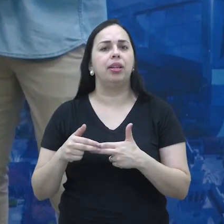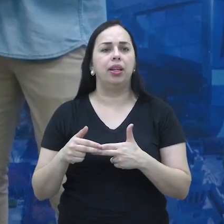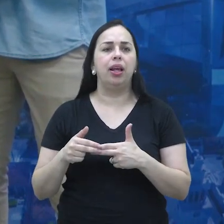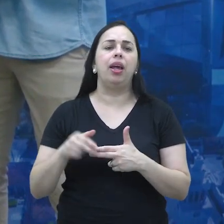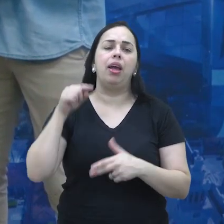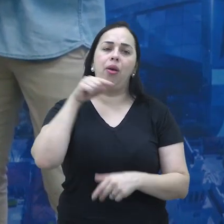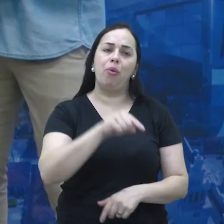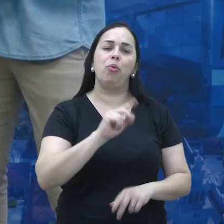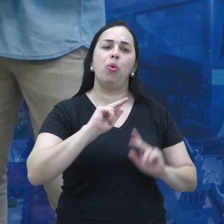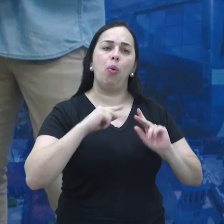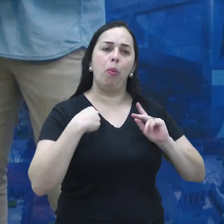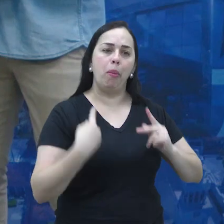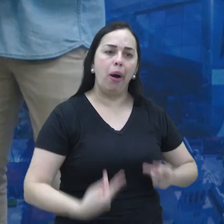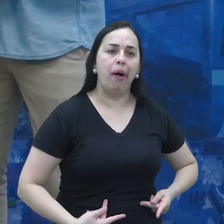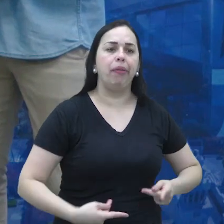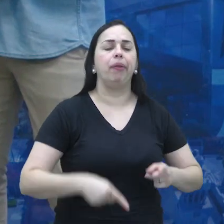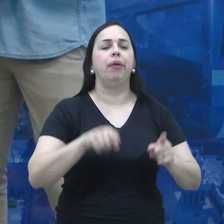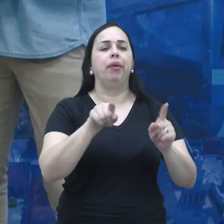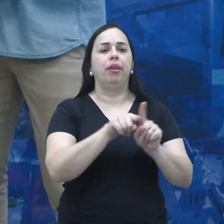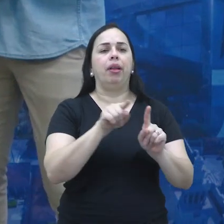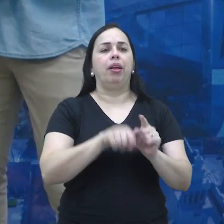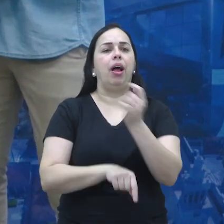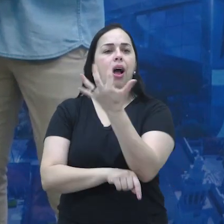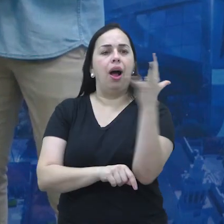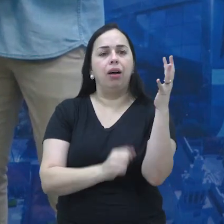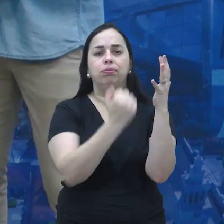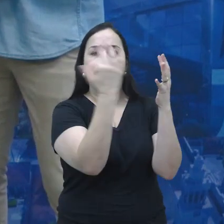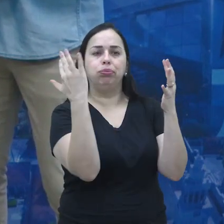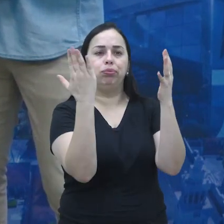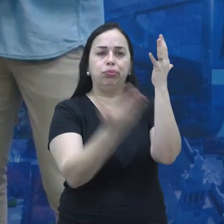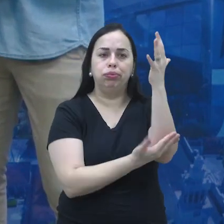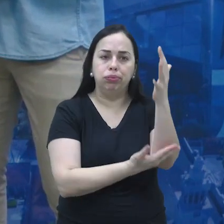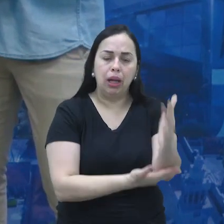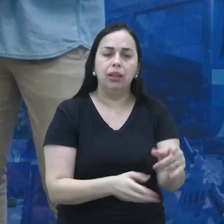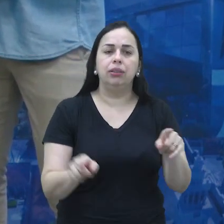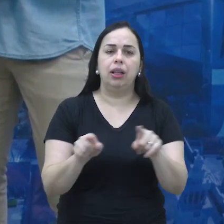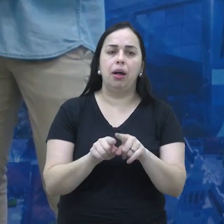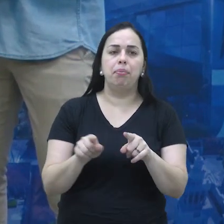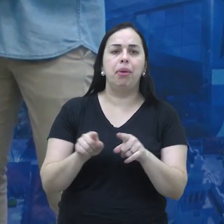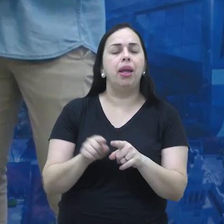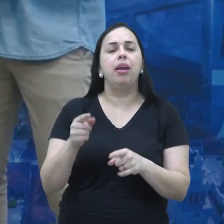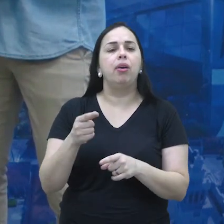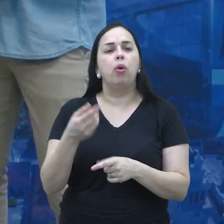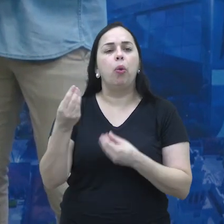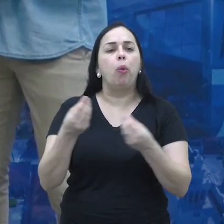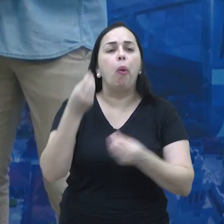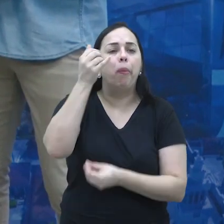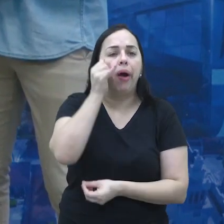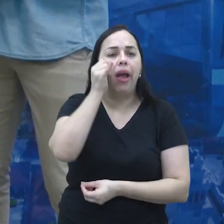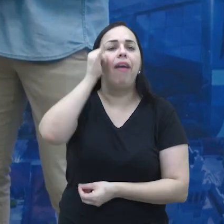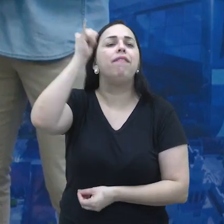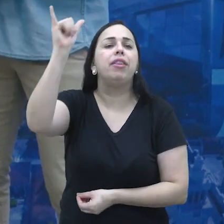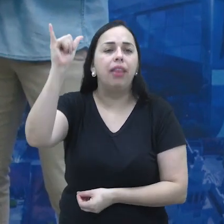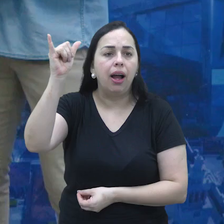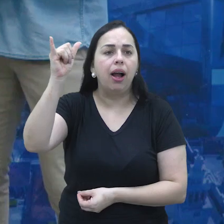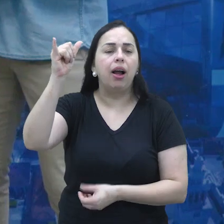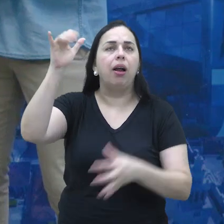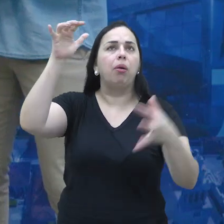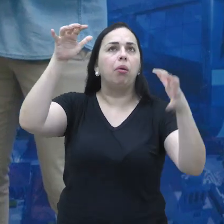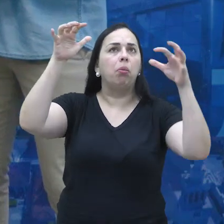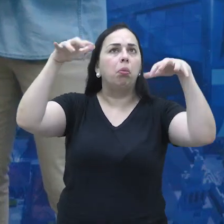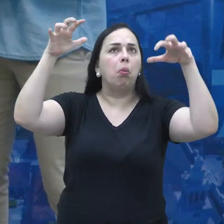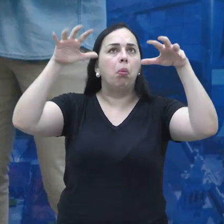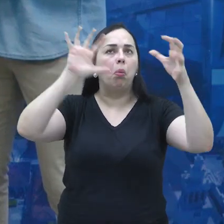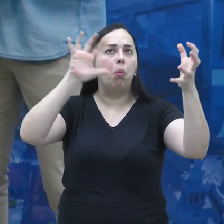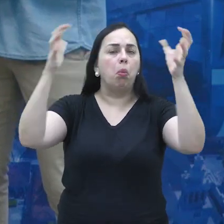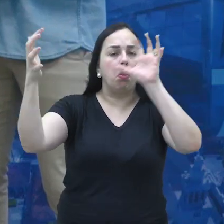atividades humanas e também da falta de planejamento, em muitos casos, em relação a formas de combater os efeitos das